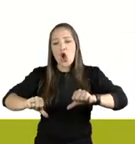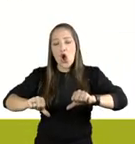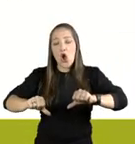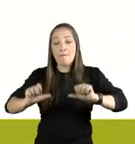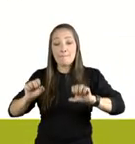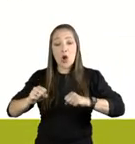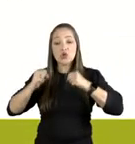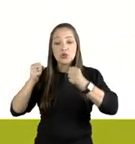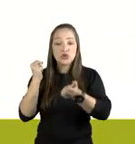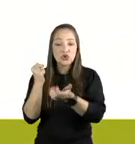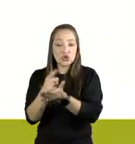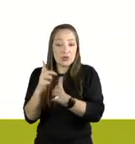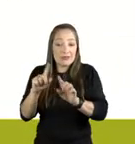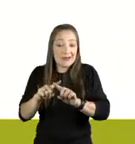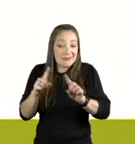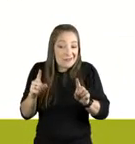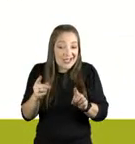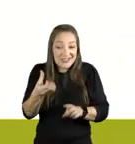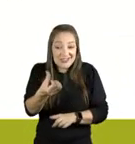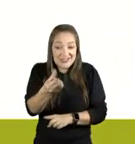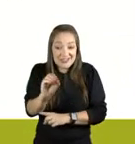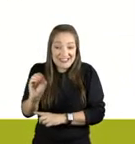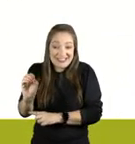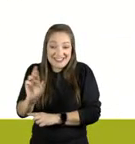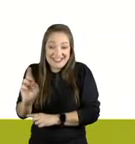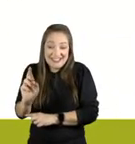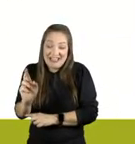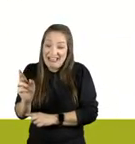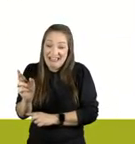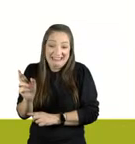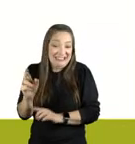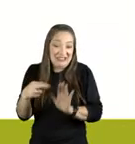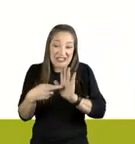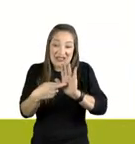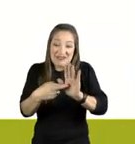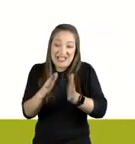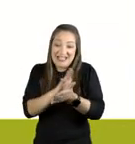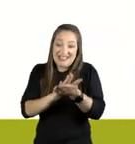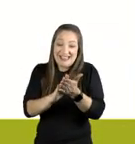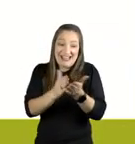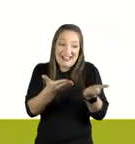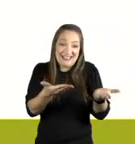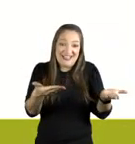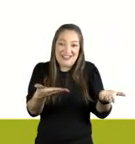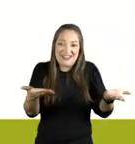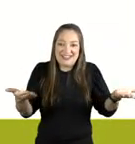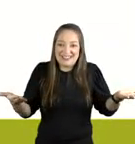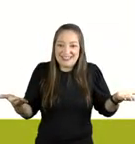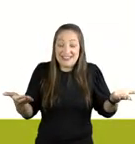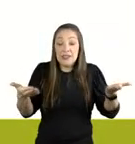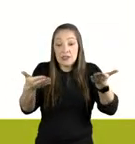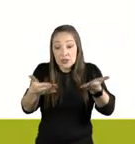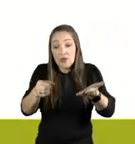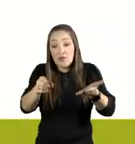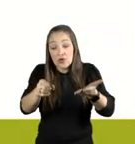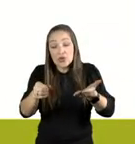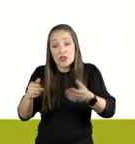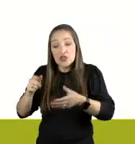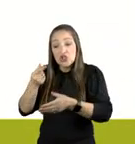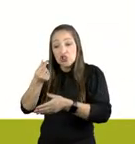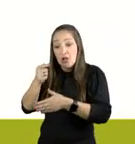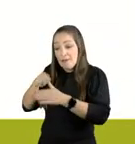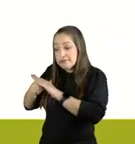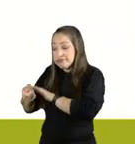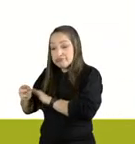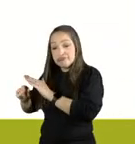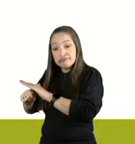também, os R$600 não vai representar nada naquele momento. Então, você vai conseguir aportar aqui